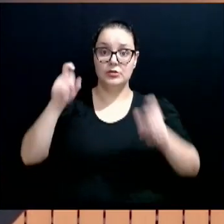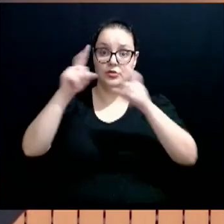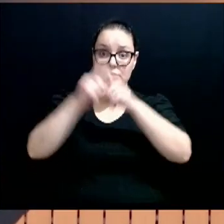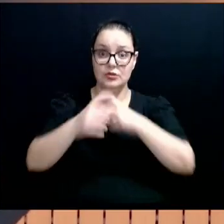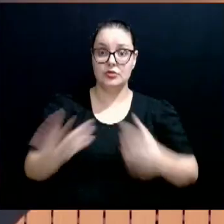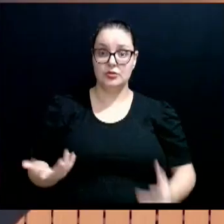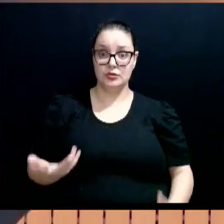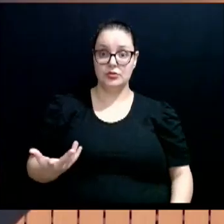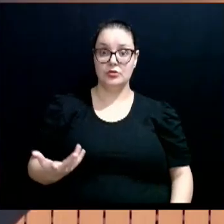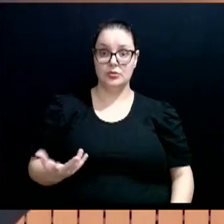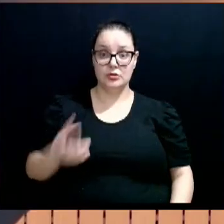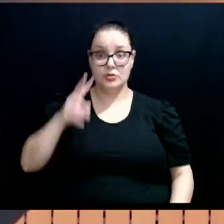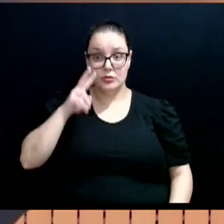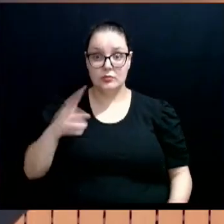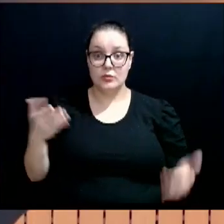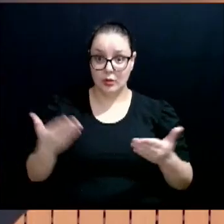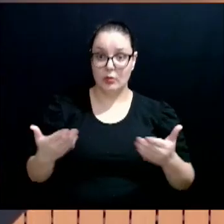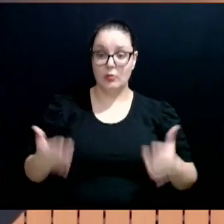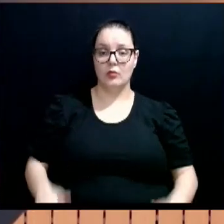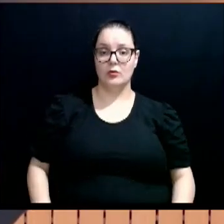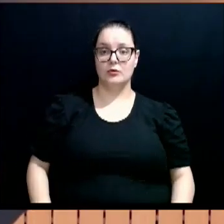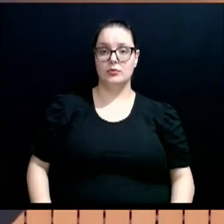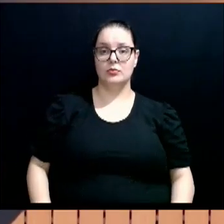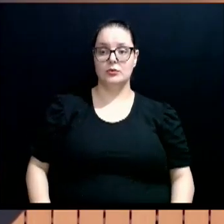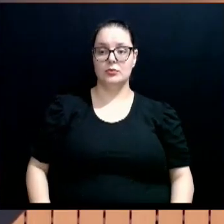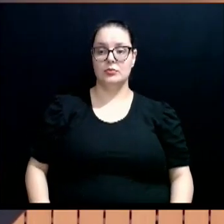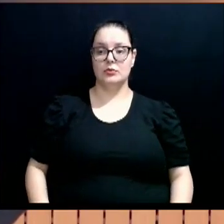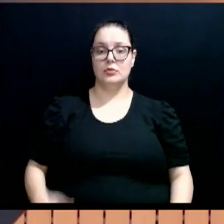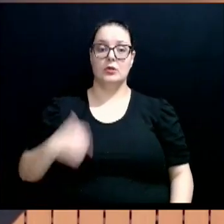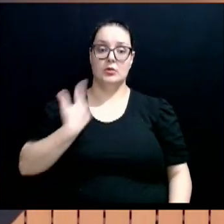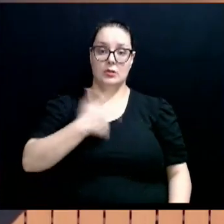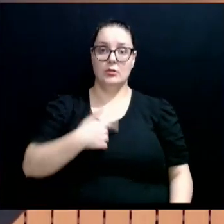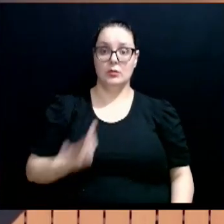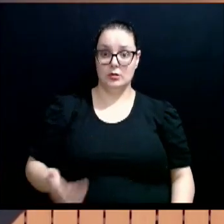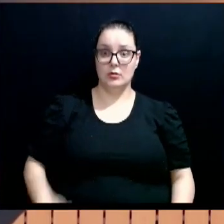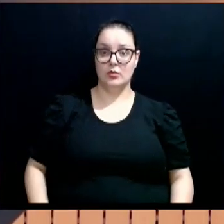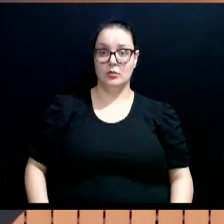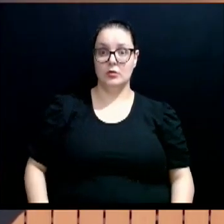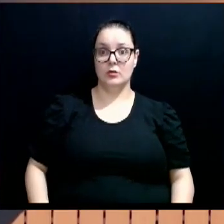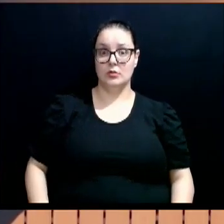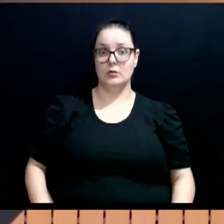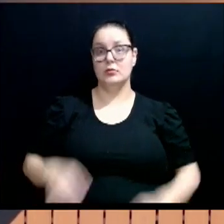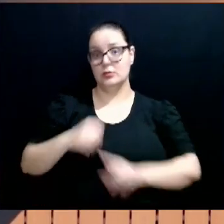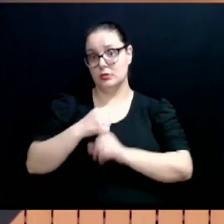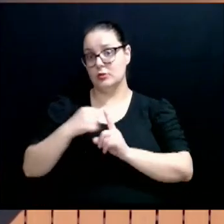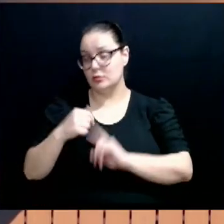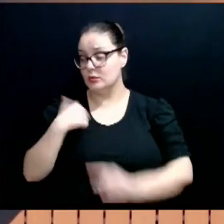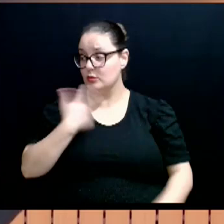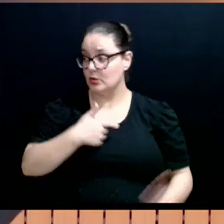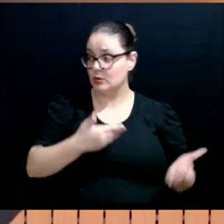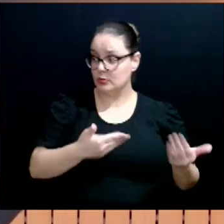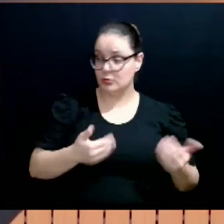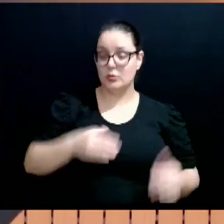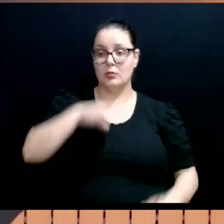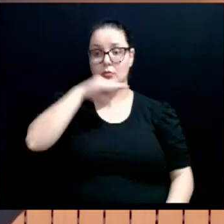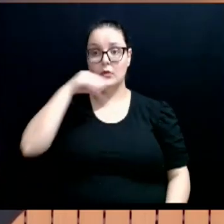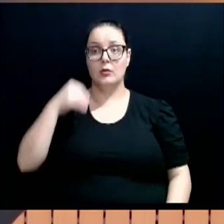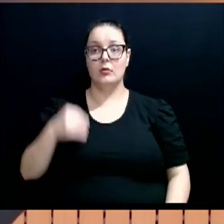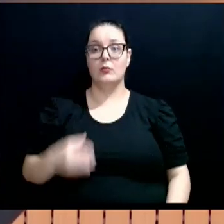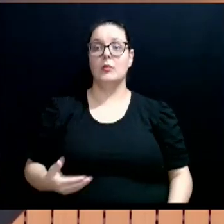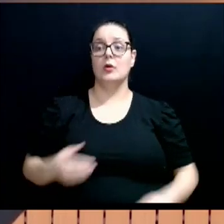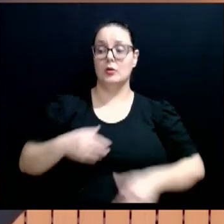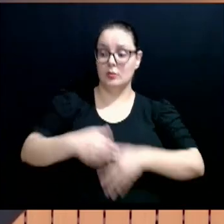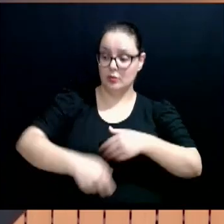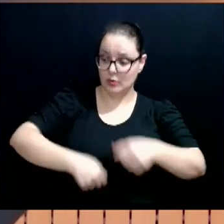hoje em dia na nossa sociedade, os nossos jovens, nossos adolescentes, mas o judô, ele